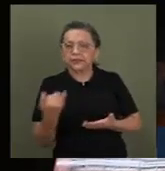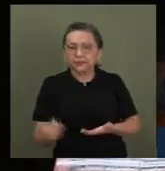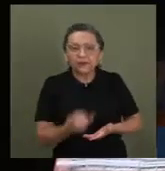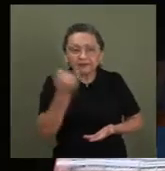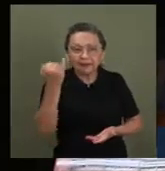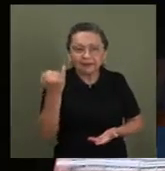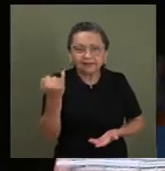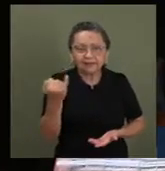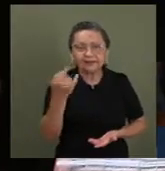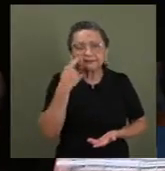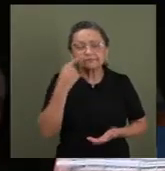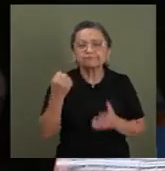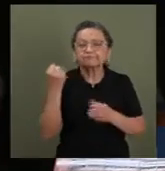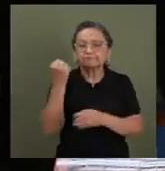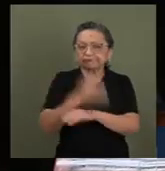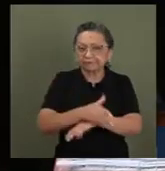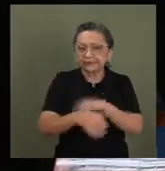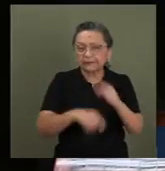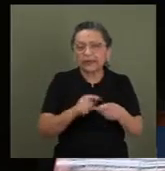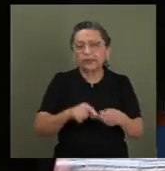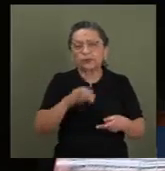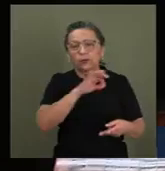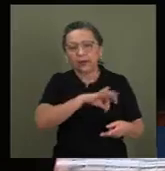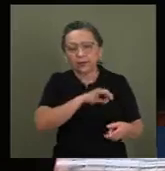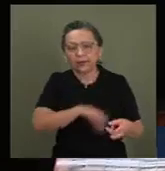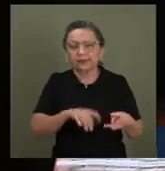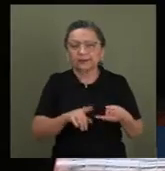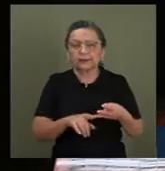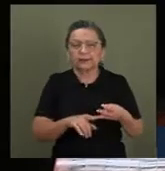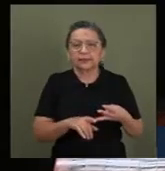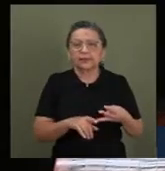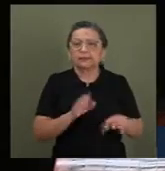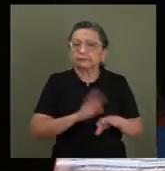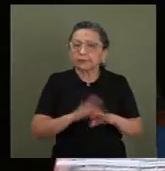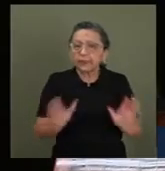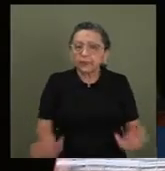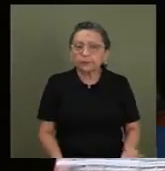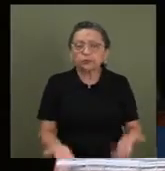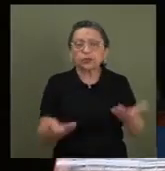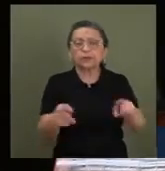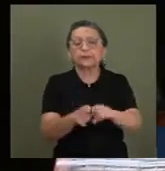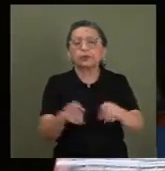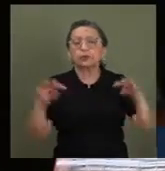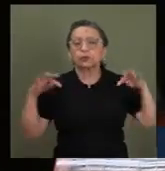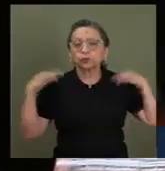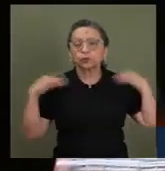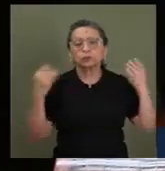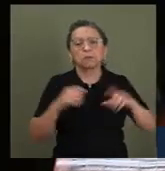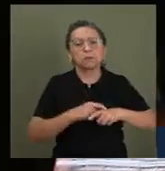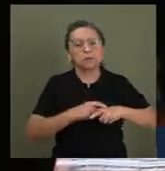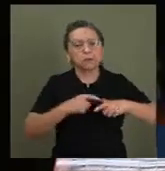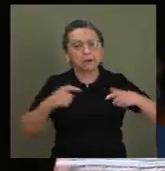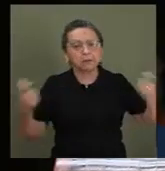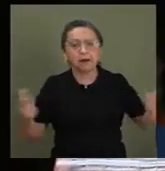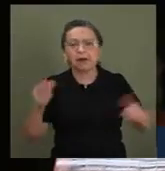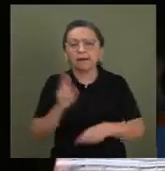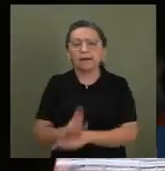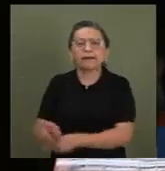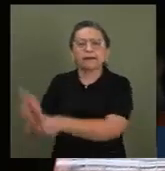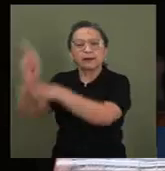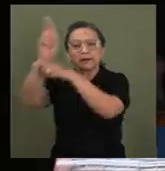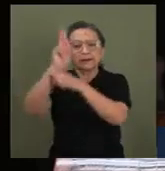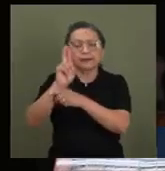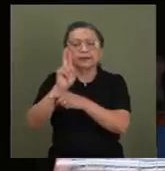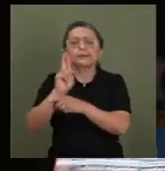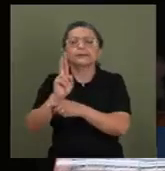significativos. Geração de emprego, renda, impulsiona o turismo, crescimento regional,